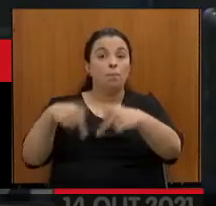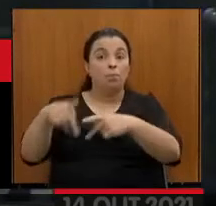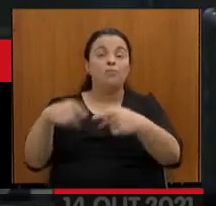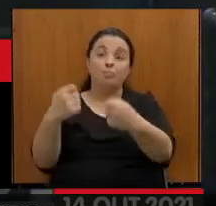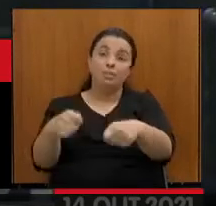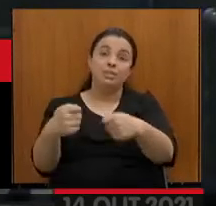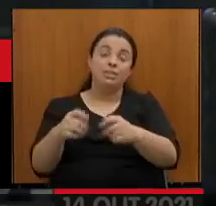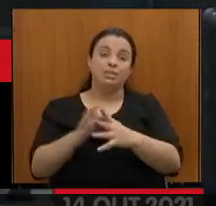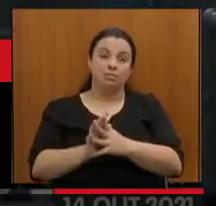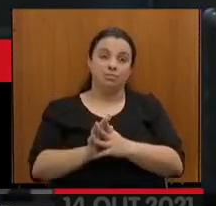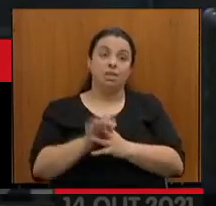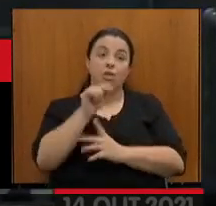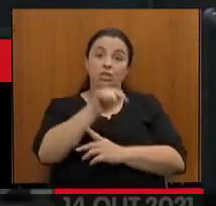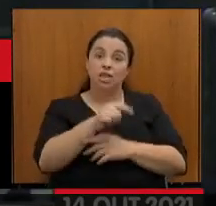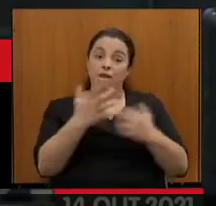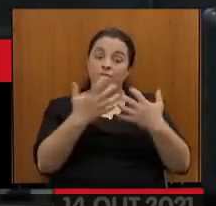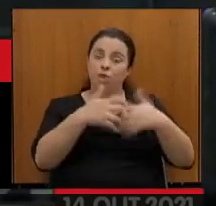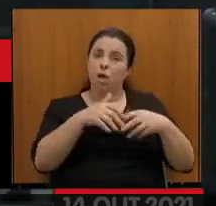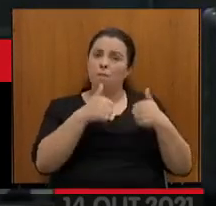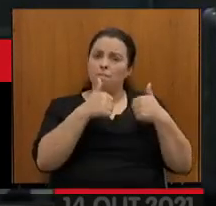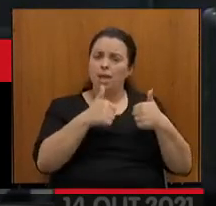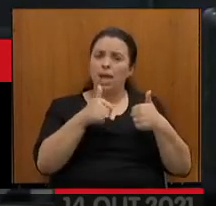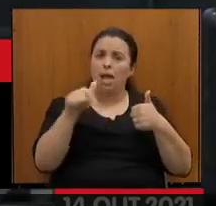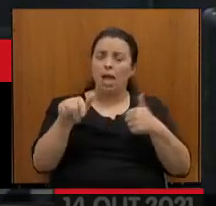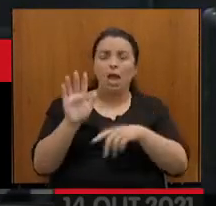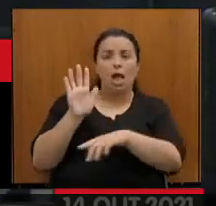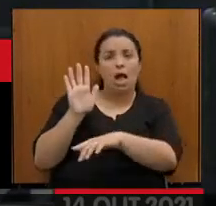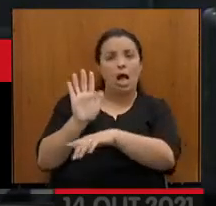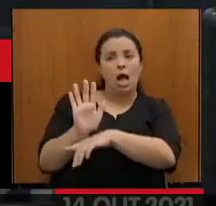evita que o cidadão, que a cidadã,